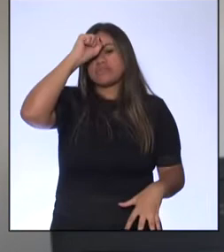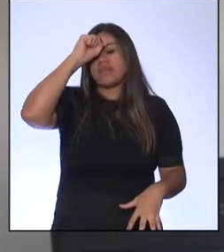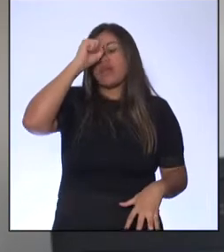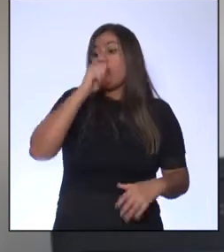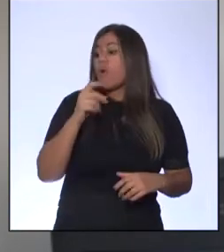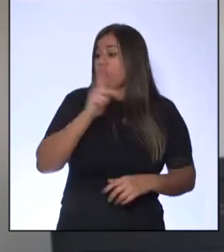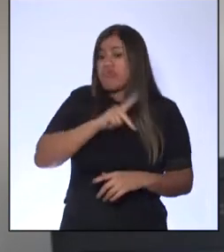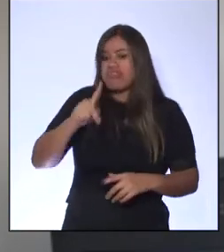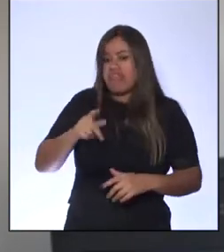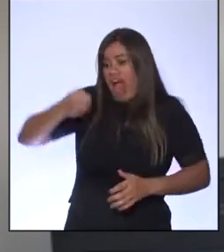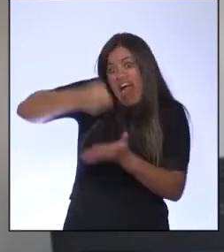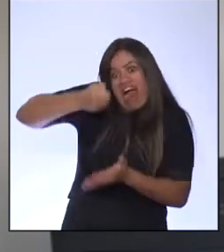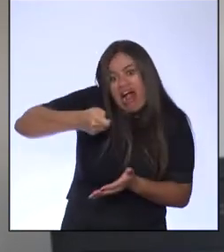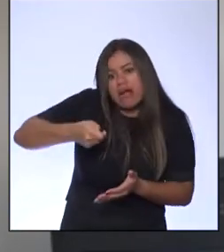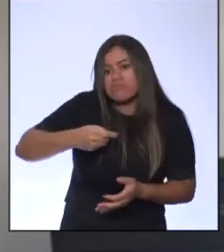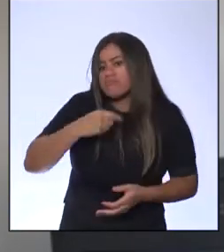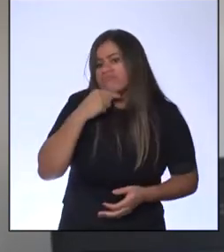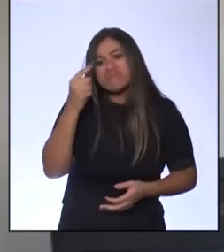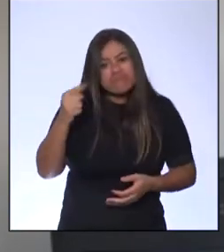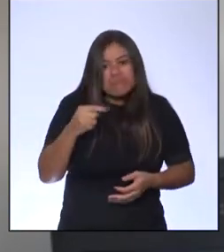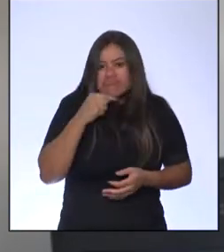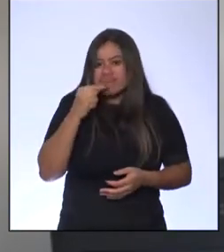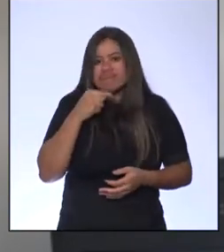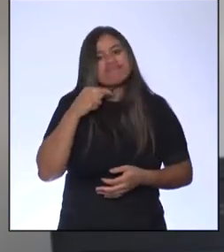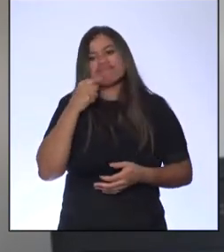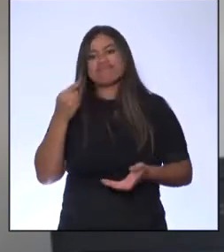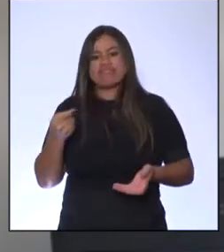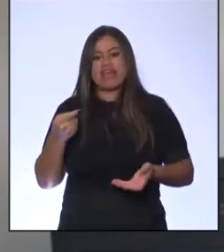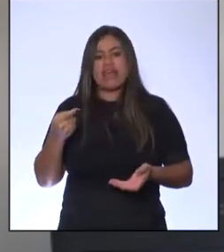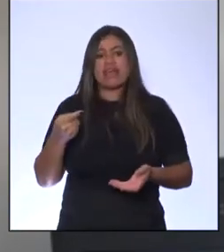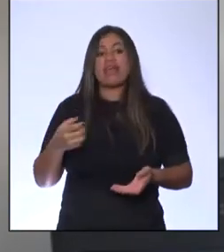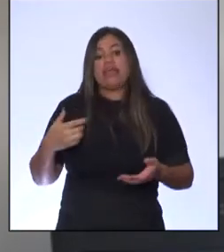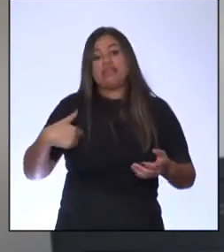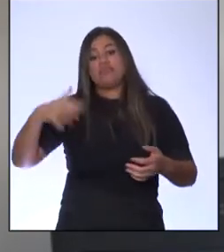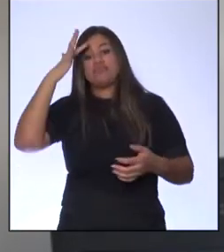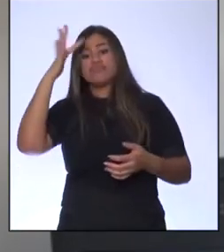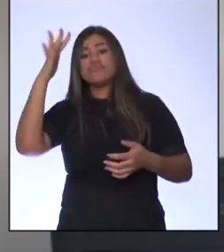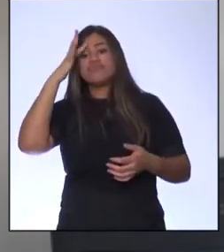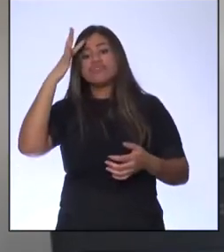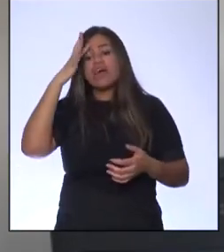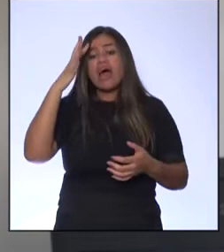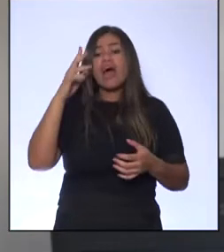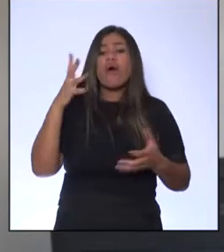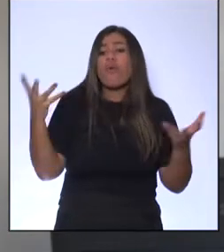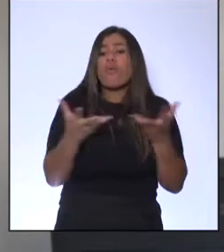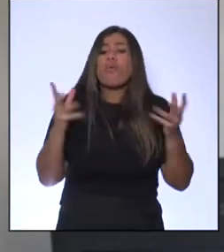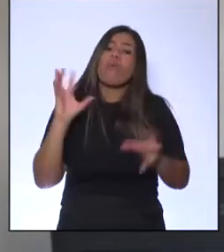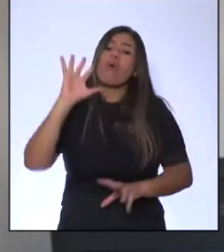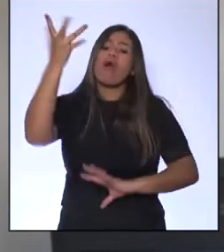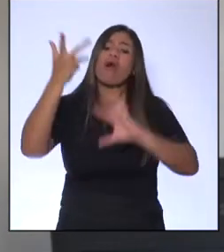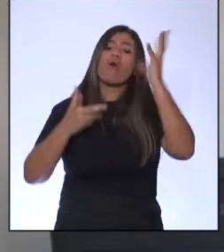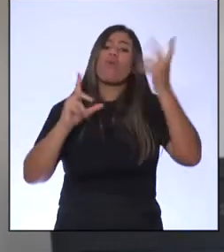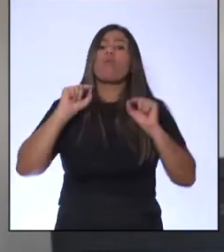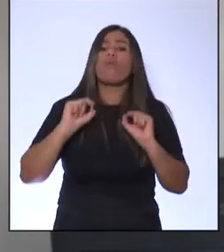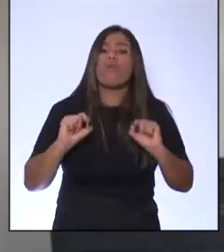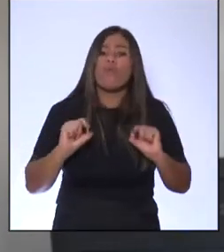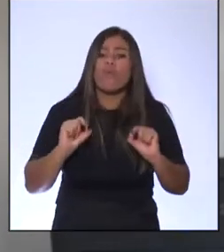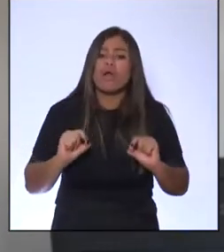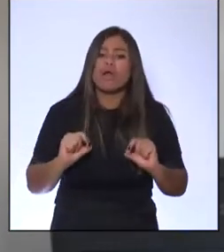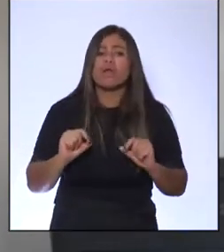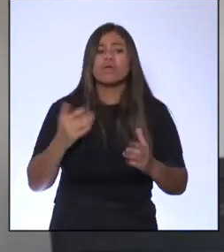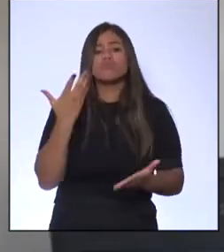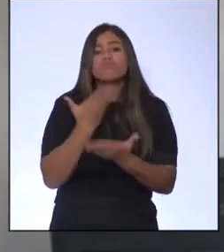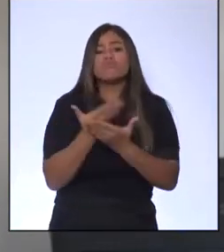está acontecendo nas mudanças de mundo? O que é que as suas audiências públicas, os seus estudos